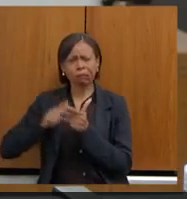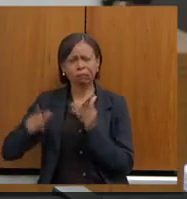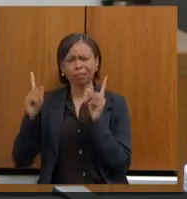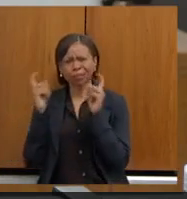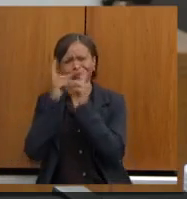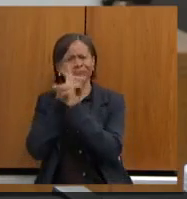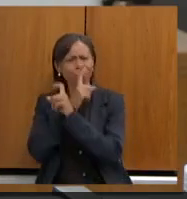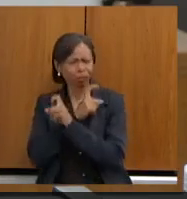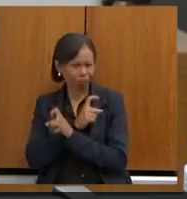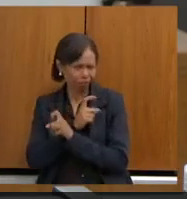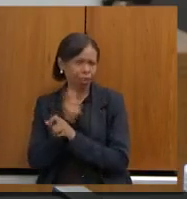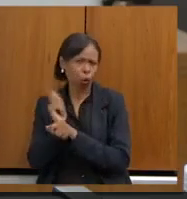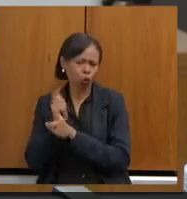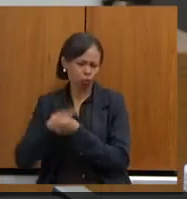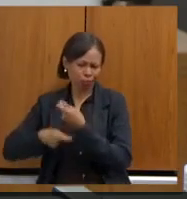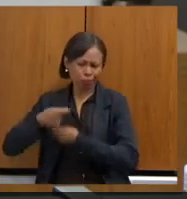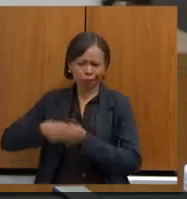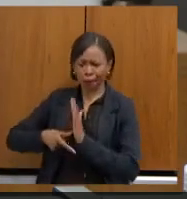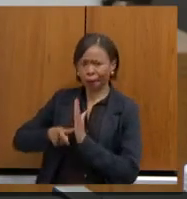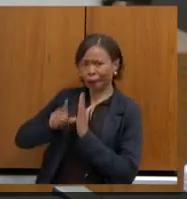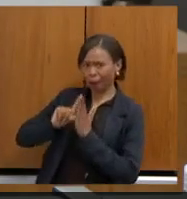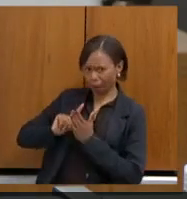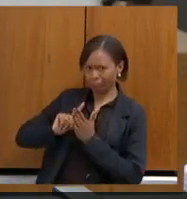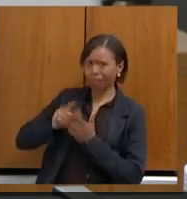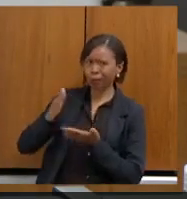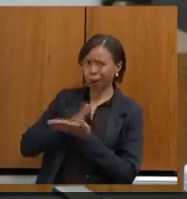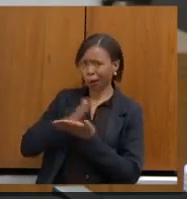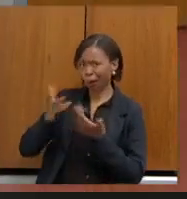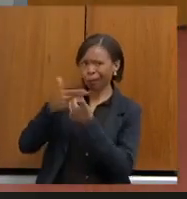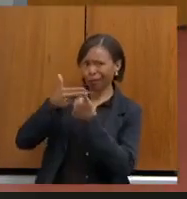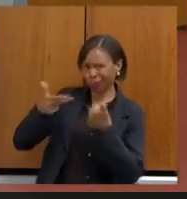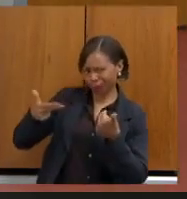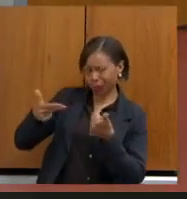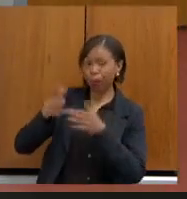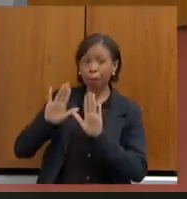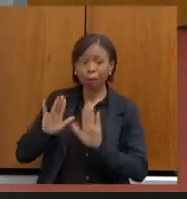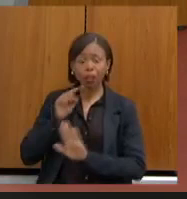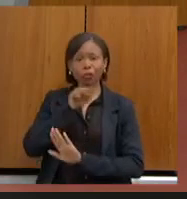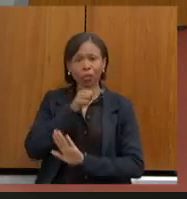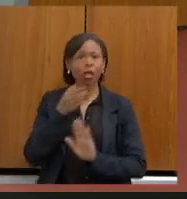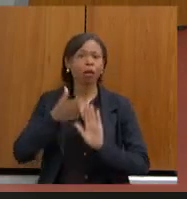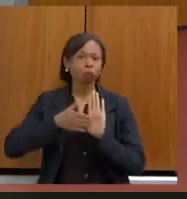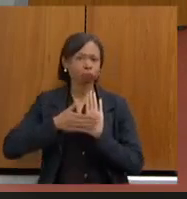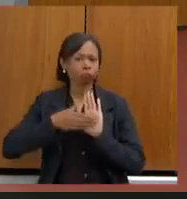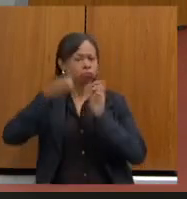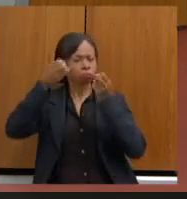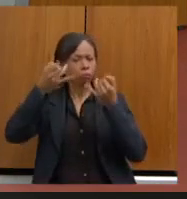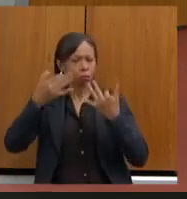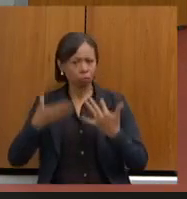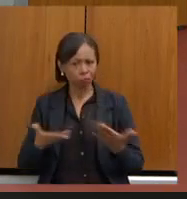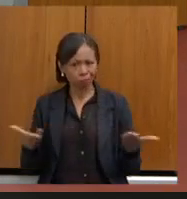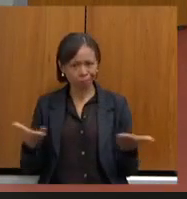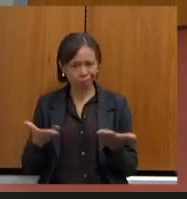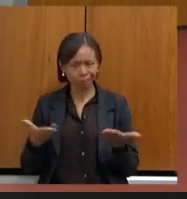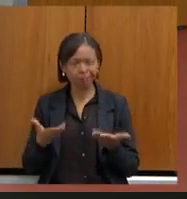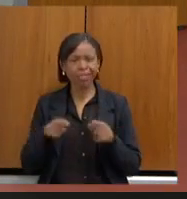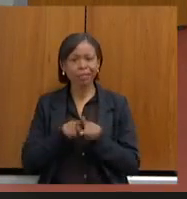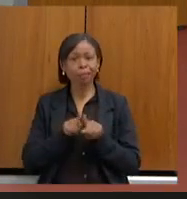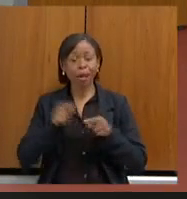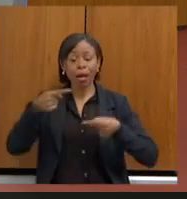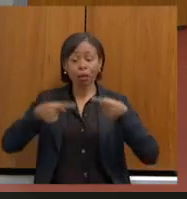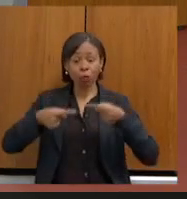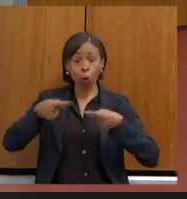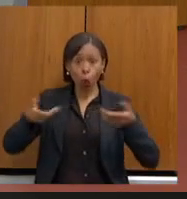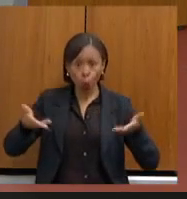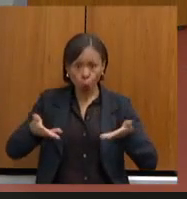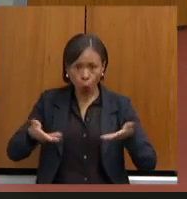junto à gestão anterior em relação alguns posicionamentos que foram muito bem colocados aqui e essa política